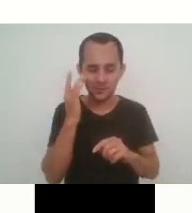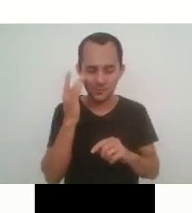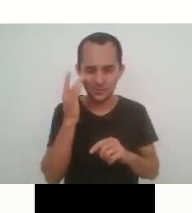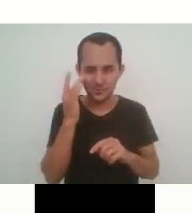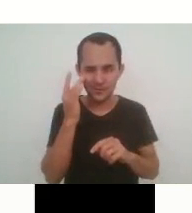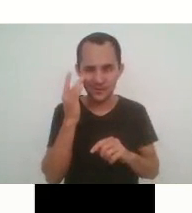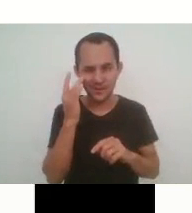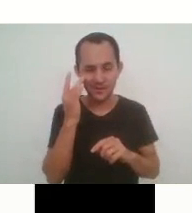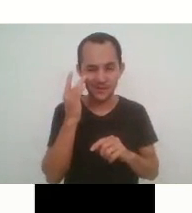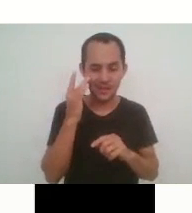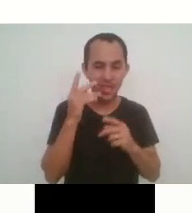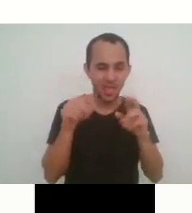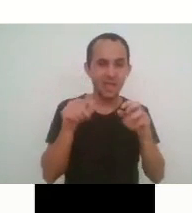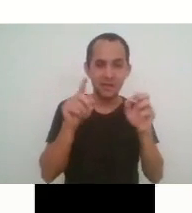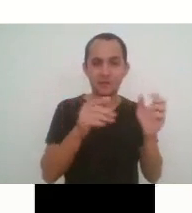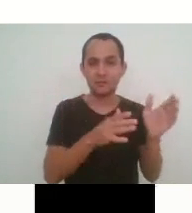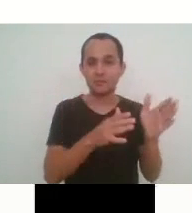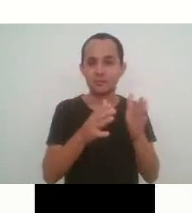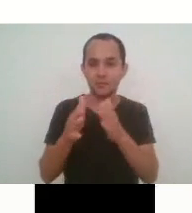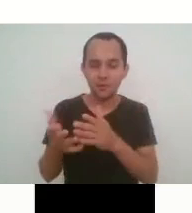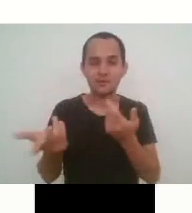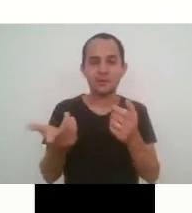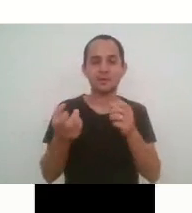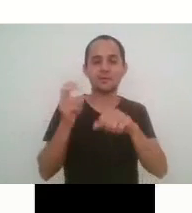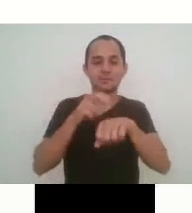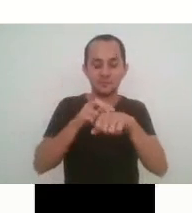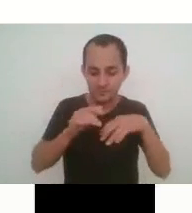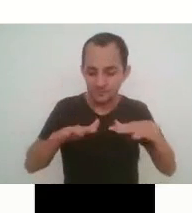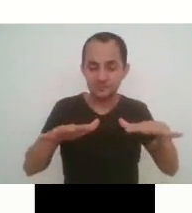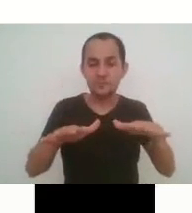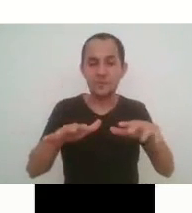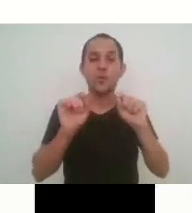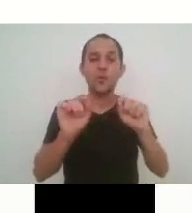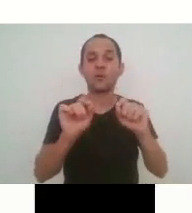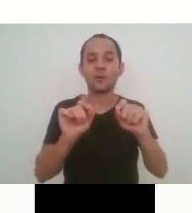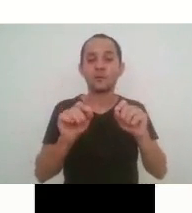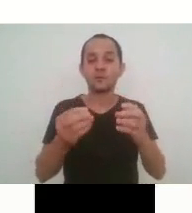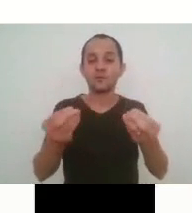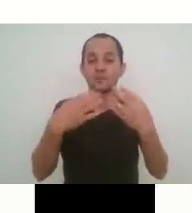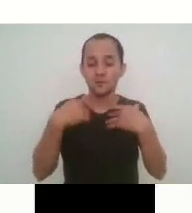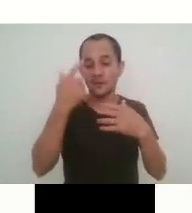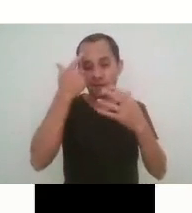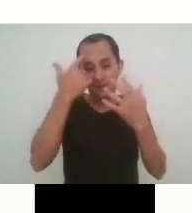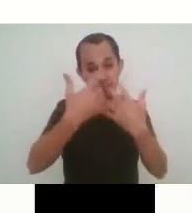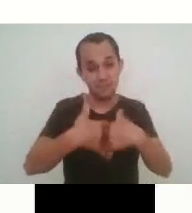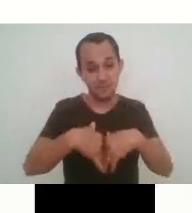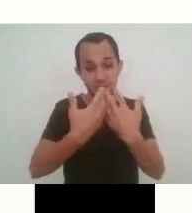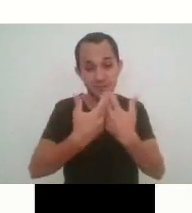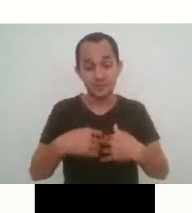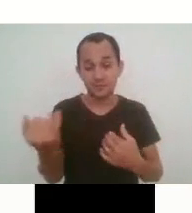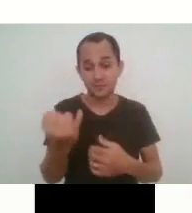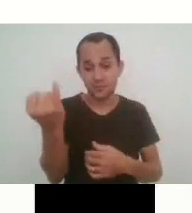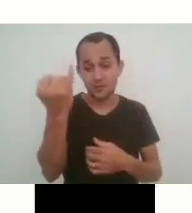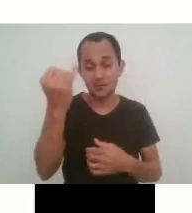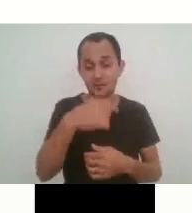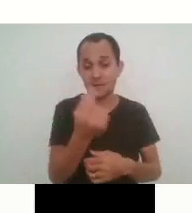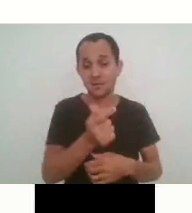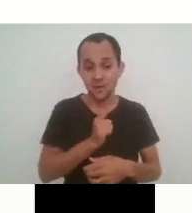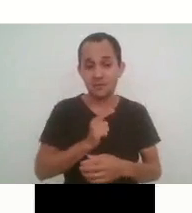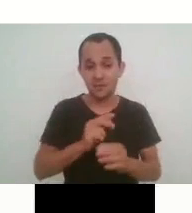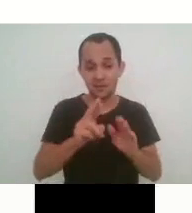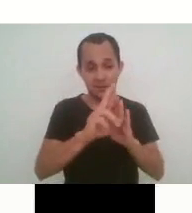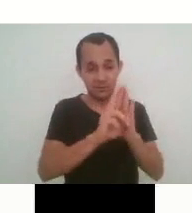esse processo de pandemia está nos trazendo reflexões importantes, né? Nós tivemos uma resolução